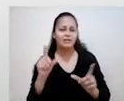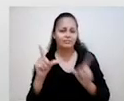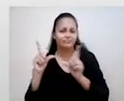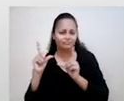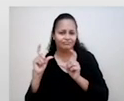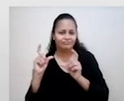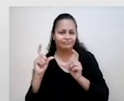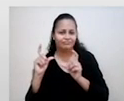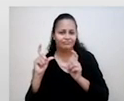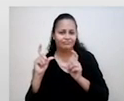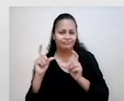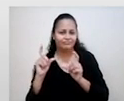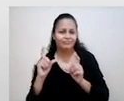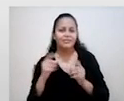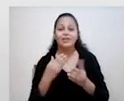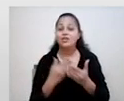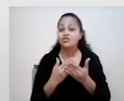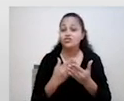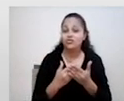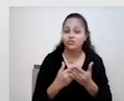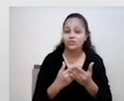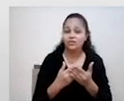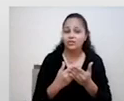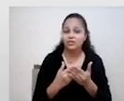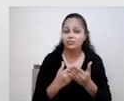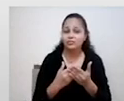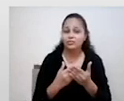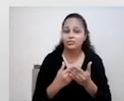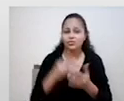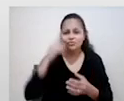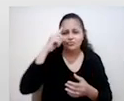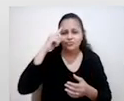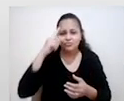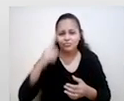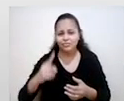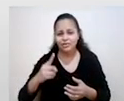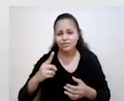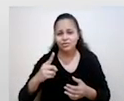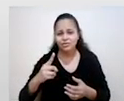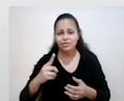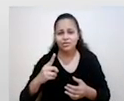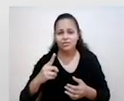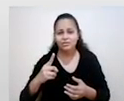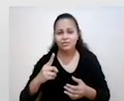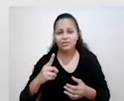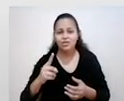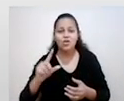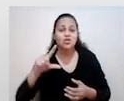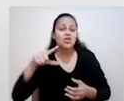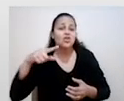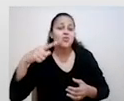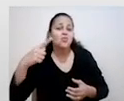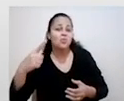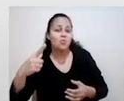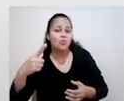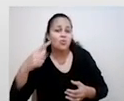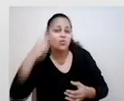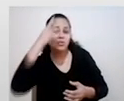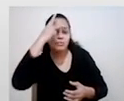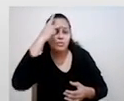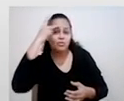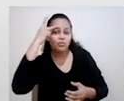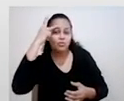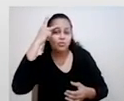Lembra-se quando nós estudamos um pouco do modo imperativo? Né? Era sempre aquele que dizia o que o outro deveria fazer, fosse